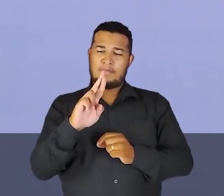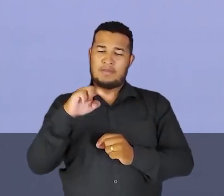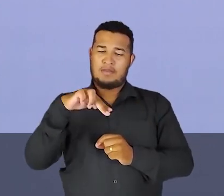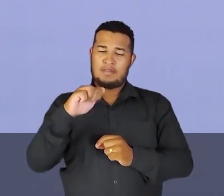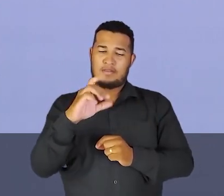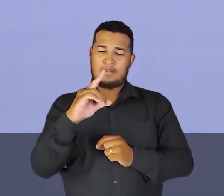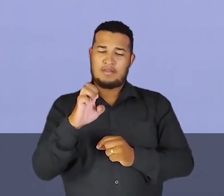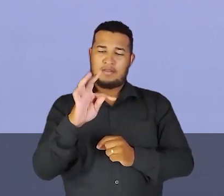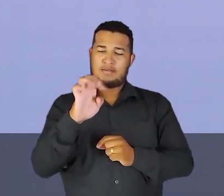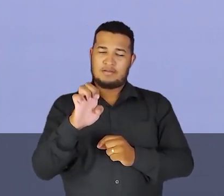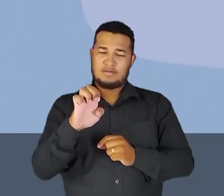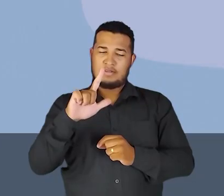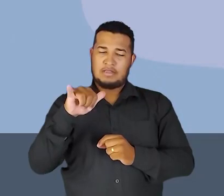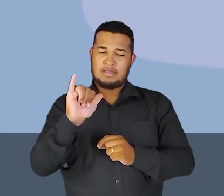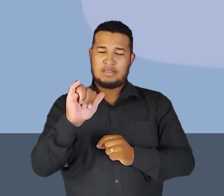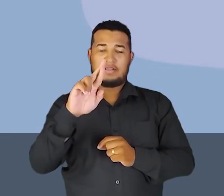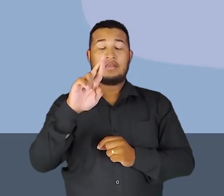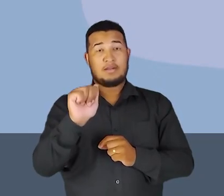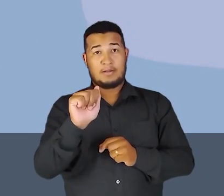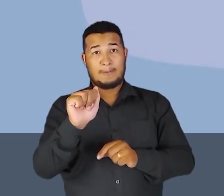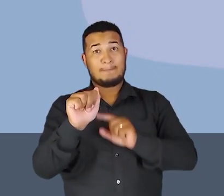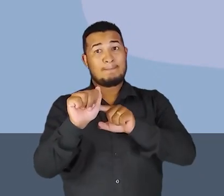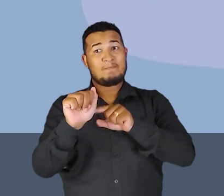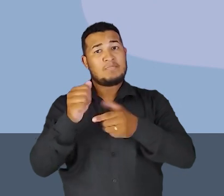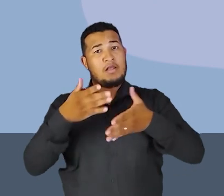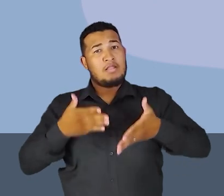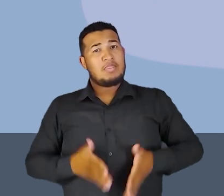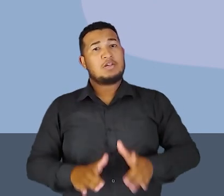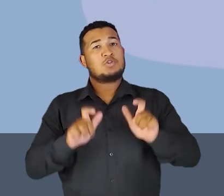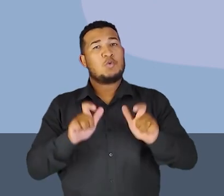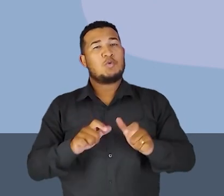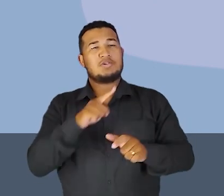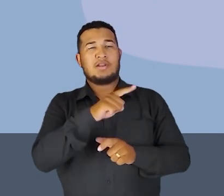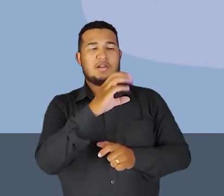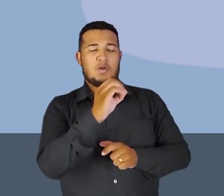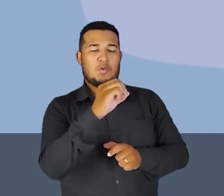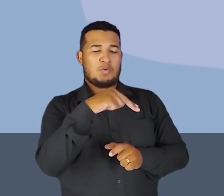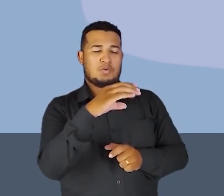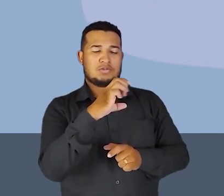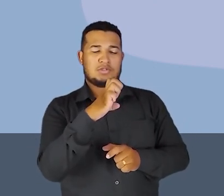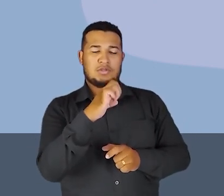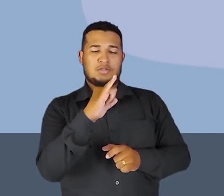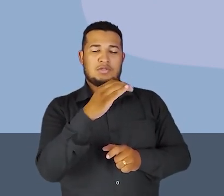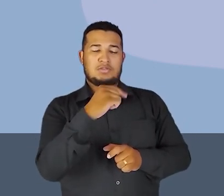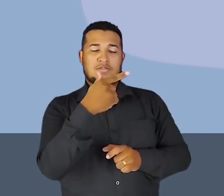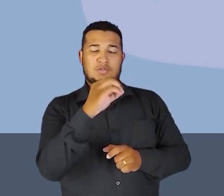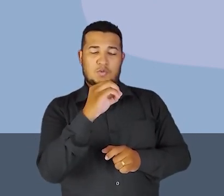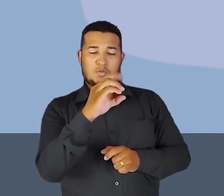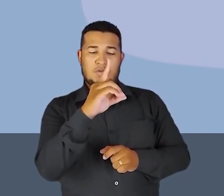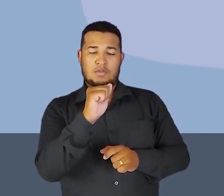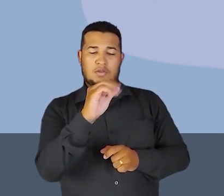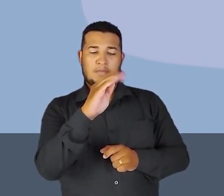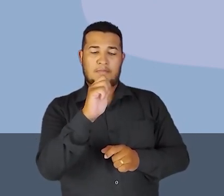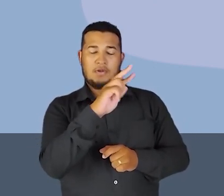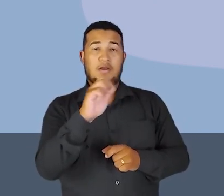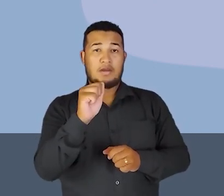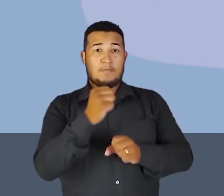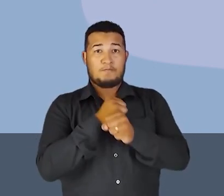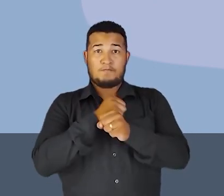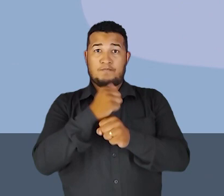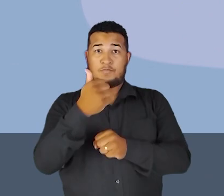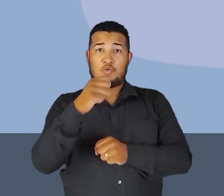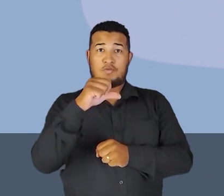Lira. Veja na sua tela. Ela nasceu no município de Conceição da Barra, em 21 de outubro de